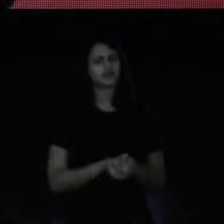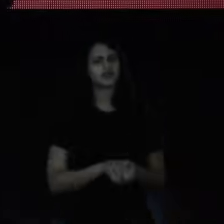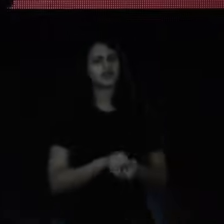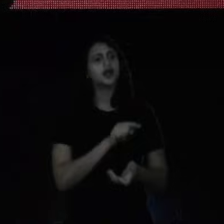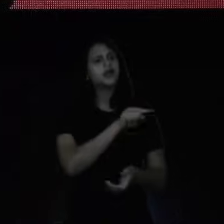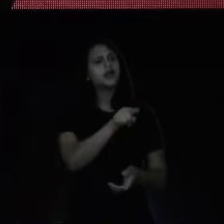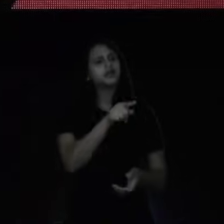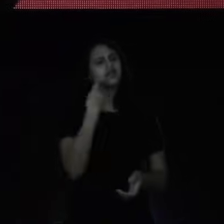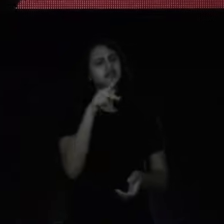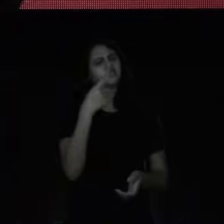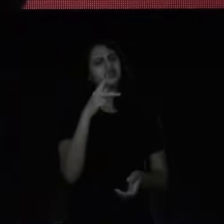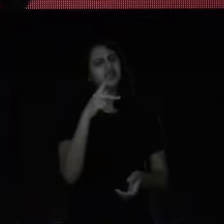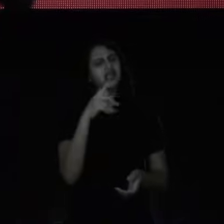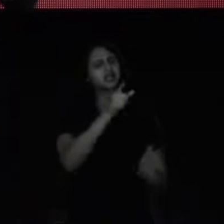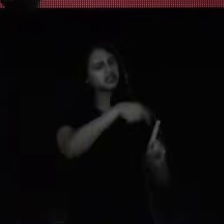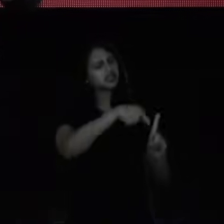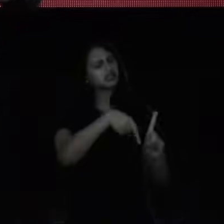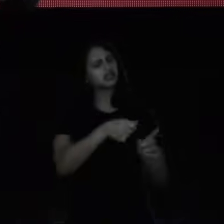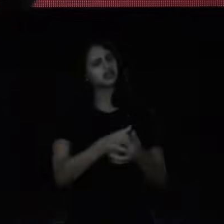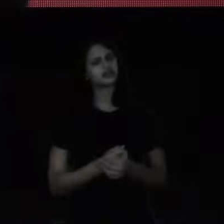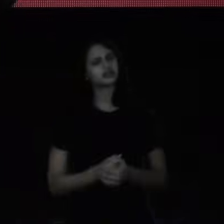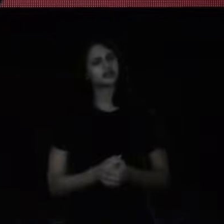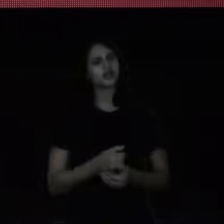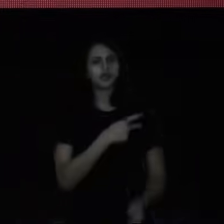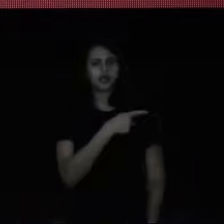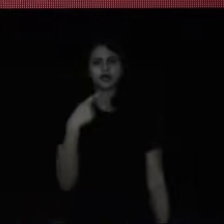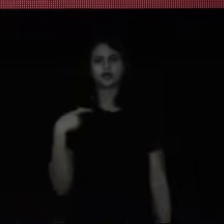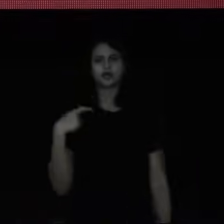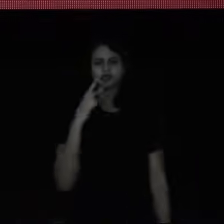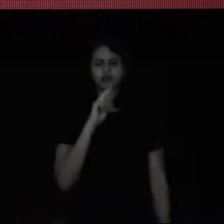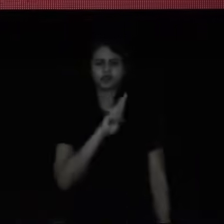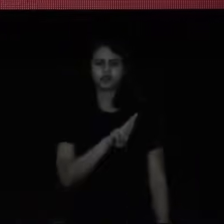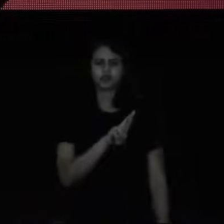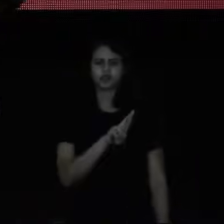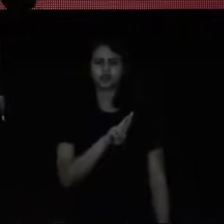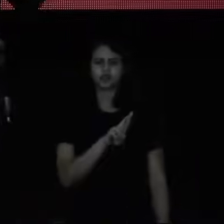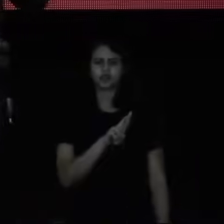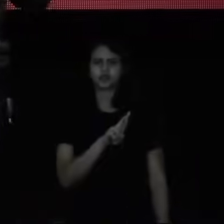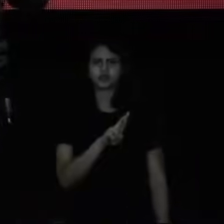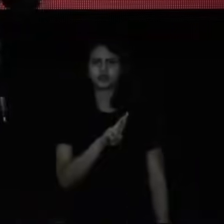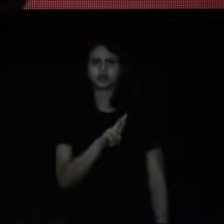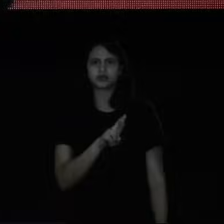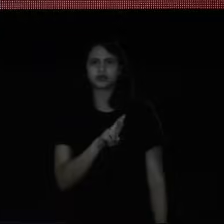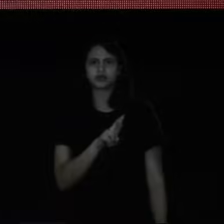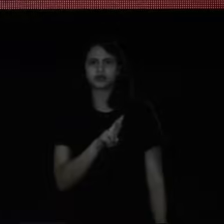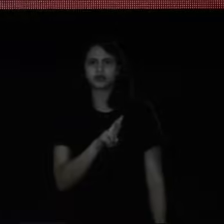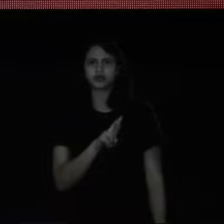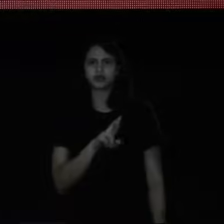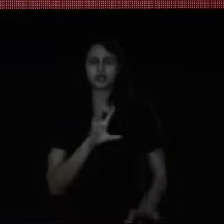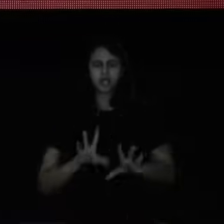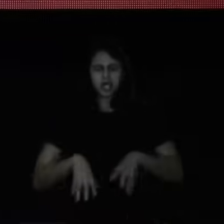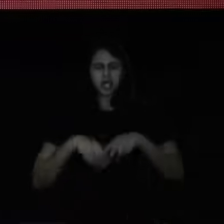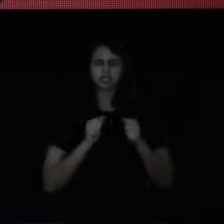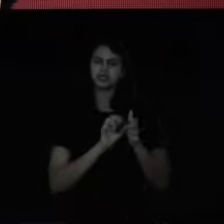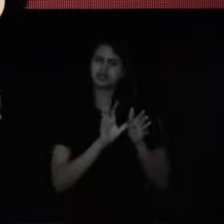quem? O pastor responde: é claro, a conversão do assaltante.